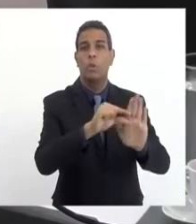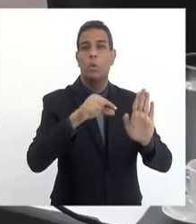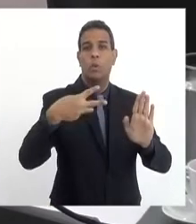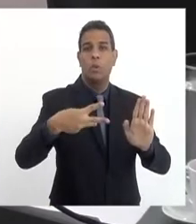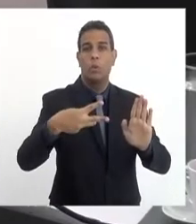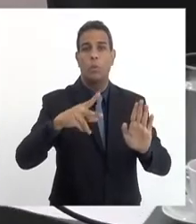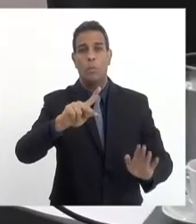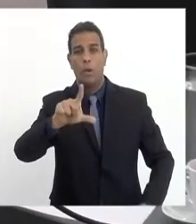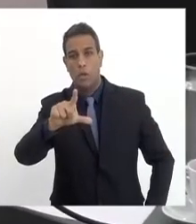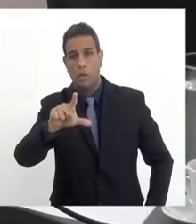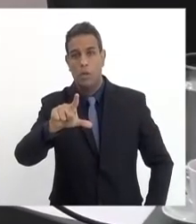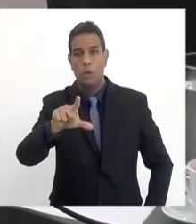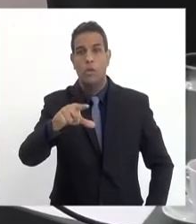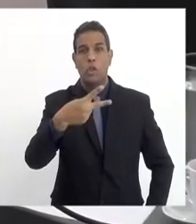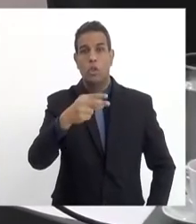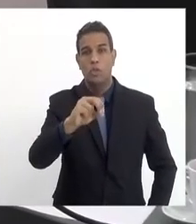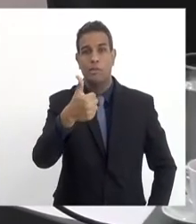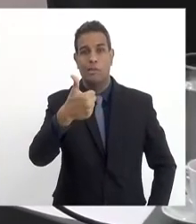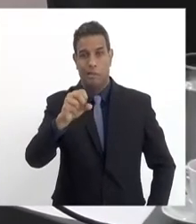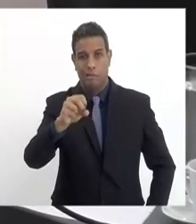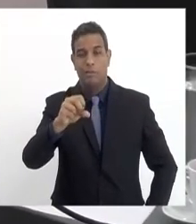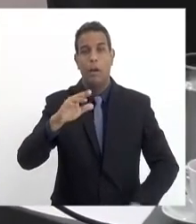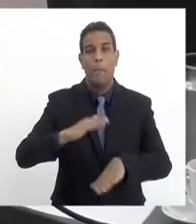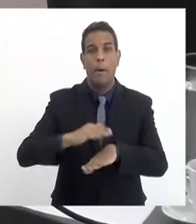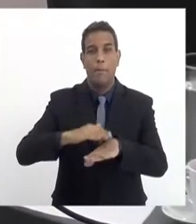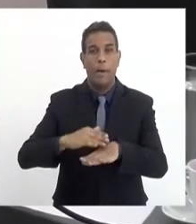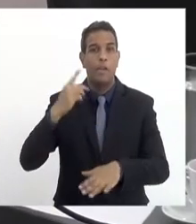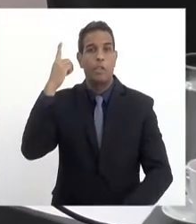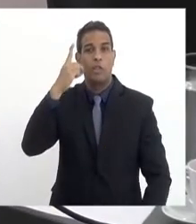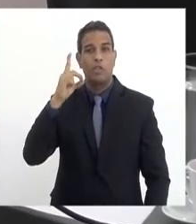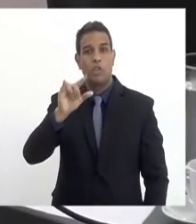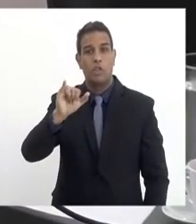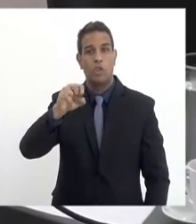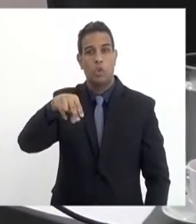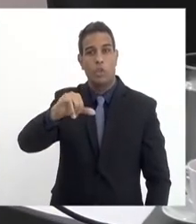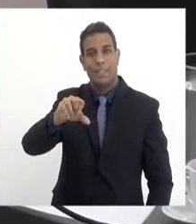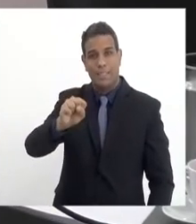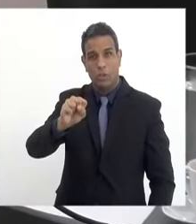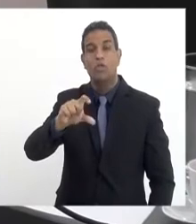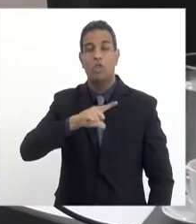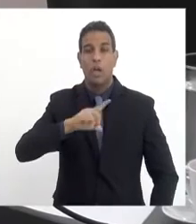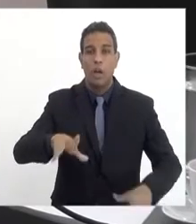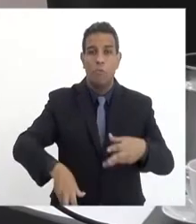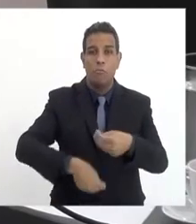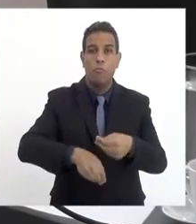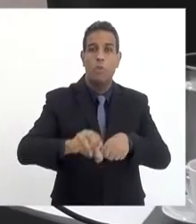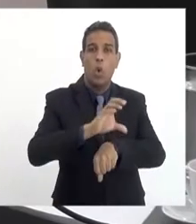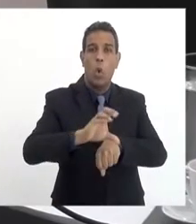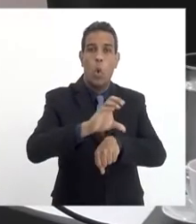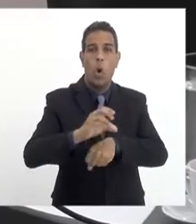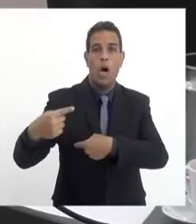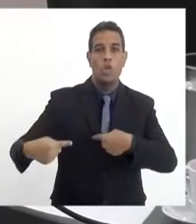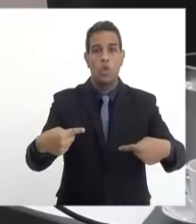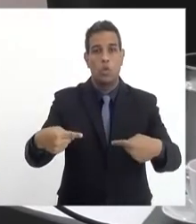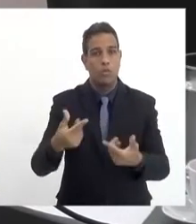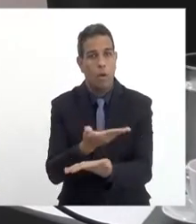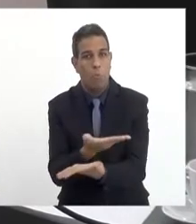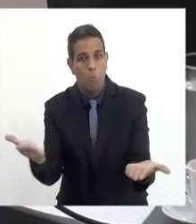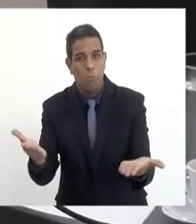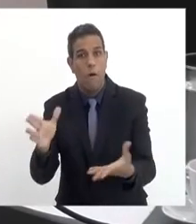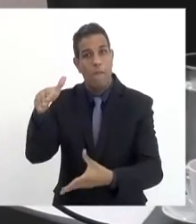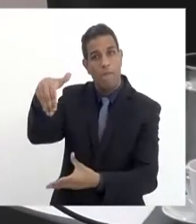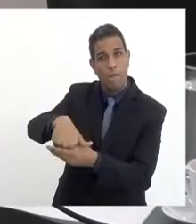de lei 629/2019, autoria deputado Dionísio Lins, parecer pela constitucionalidade com emenda. Em discussão,